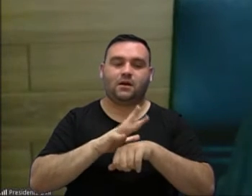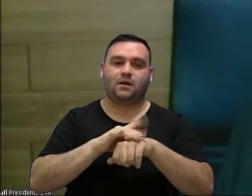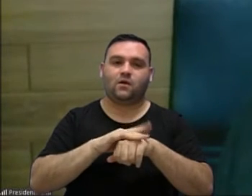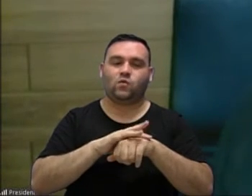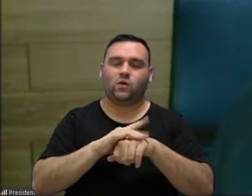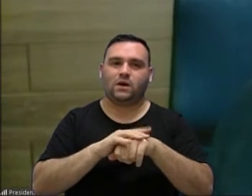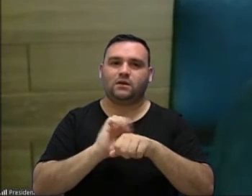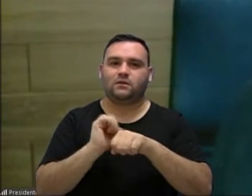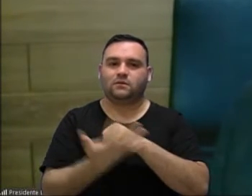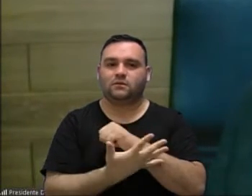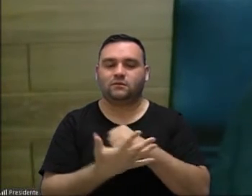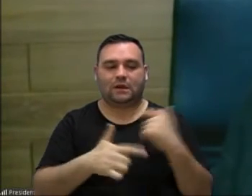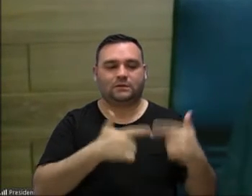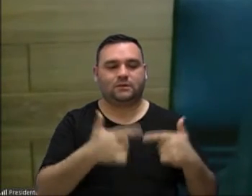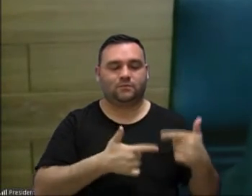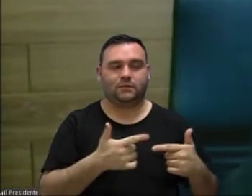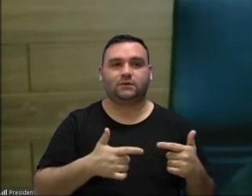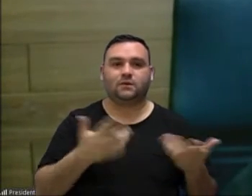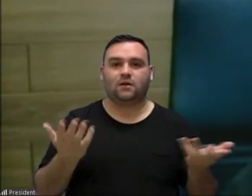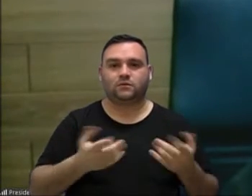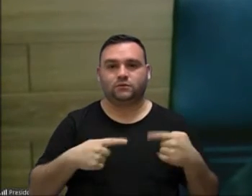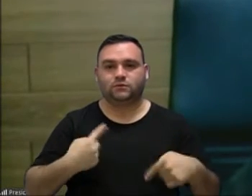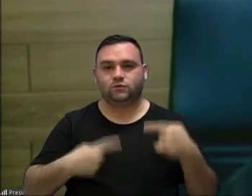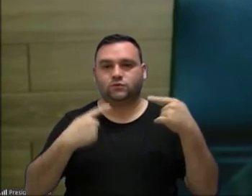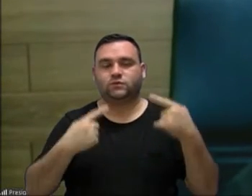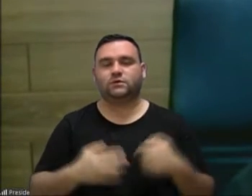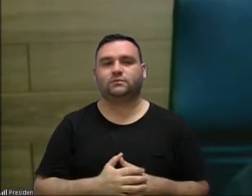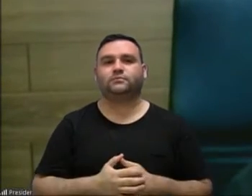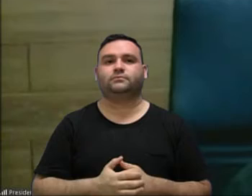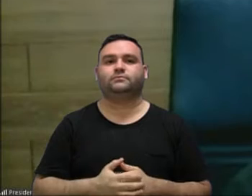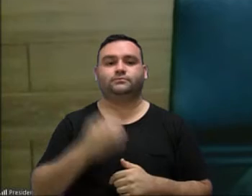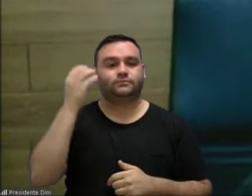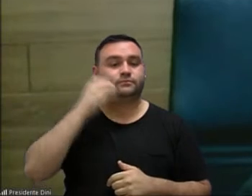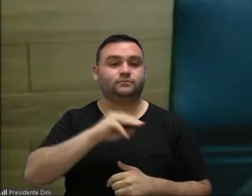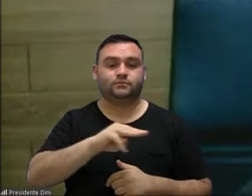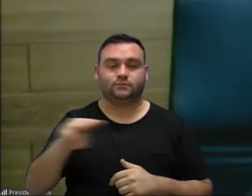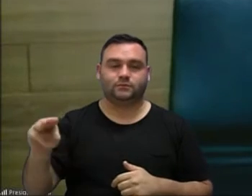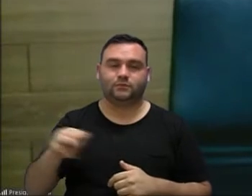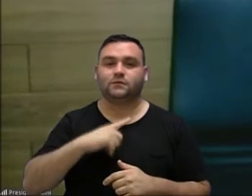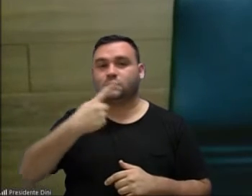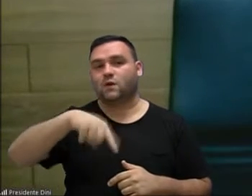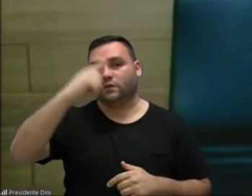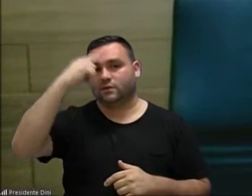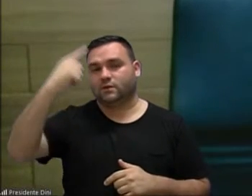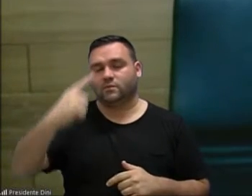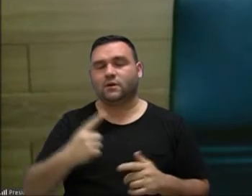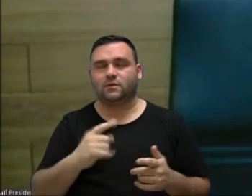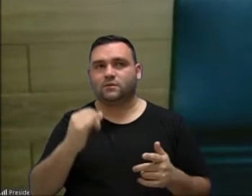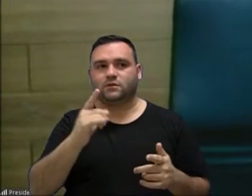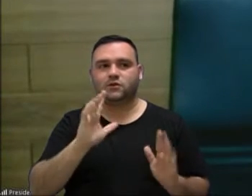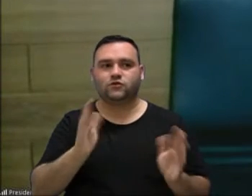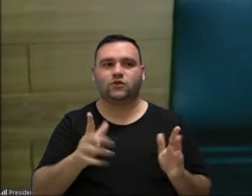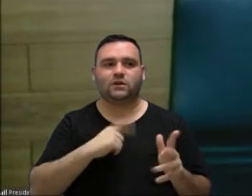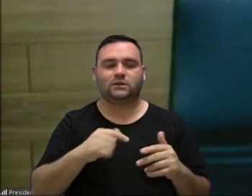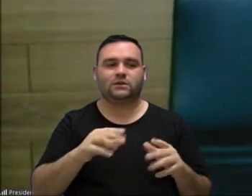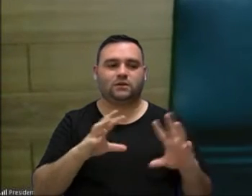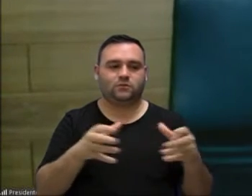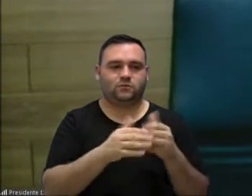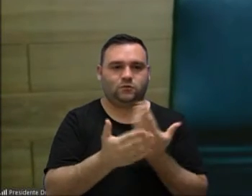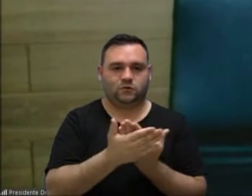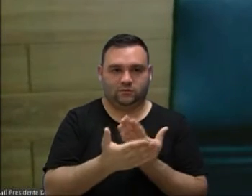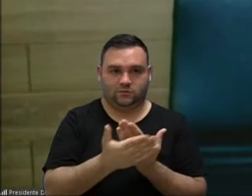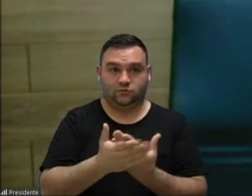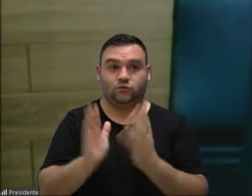-19 em discussão tem a palavra o autor Mário só lembrando que já foi proitiva